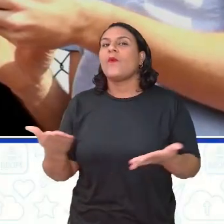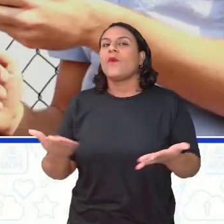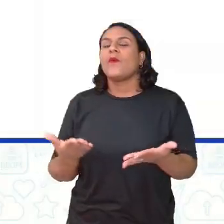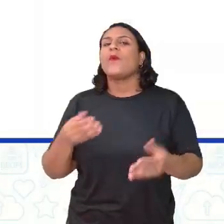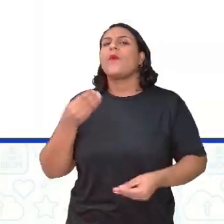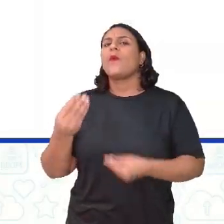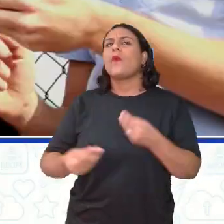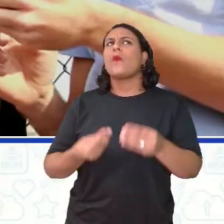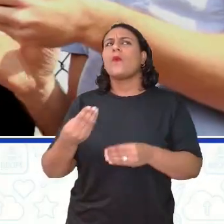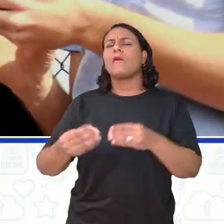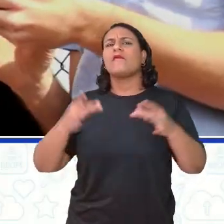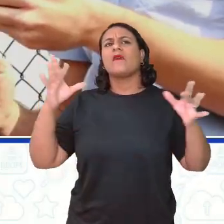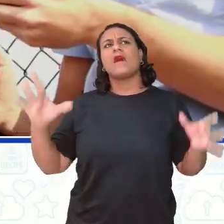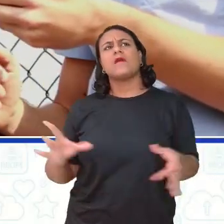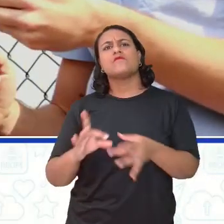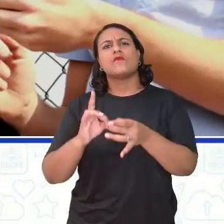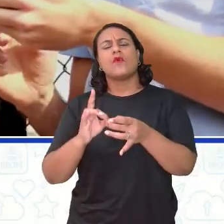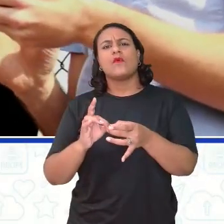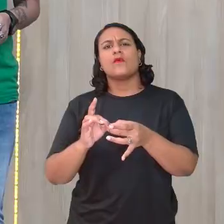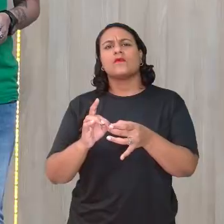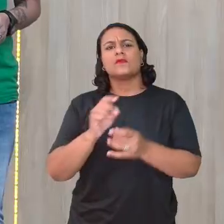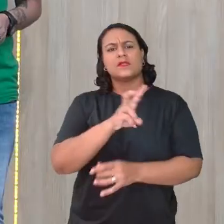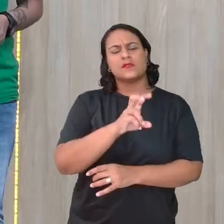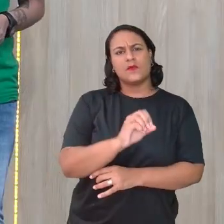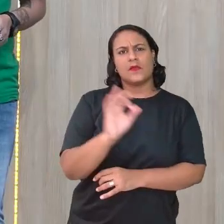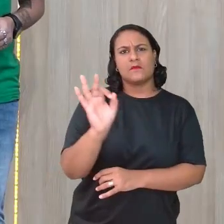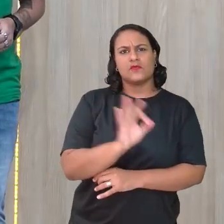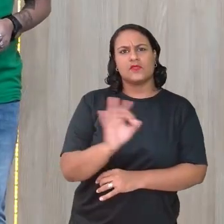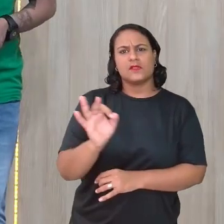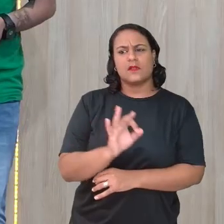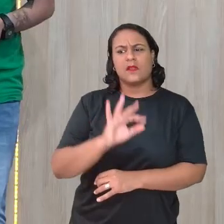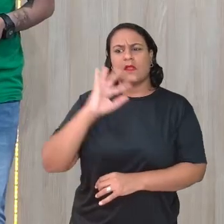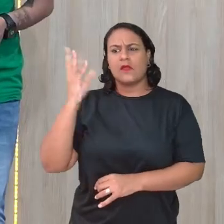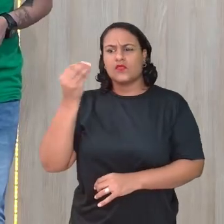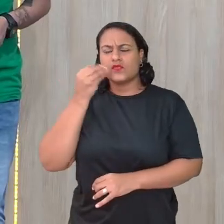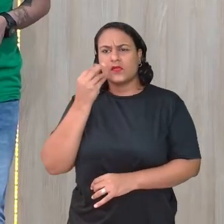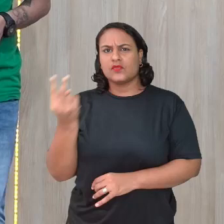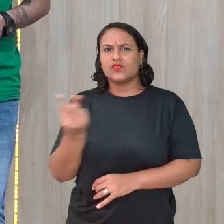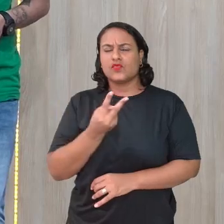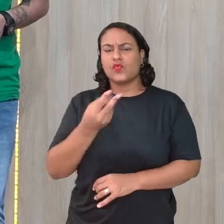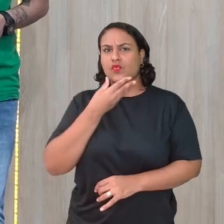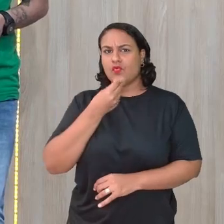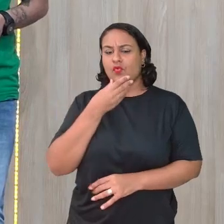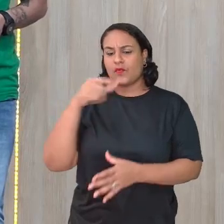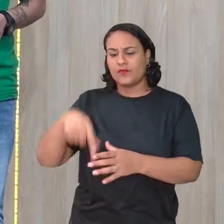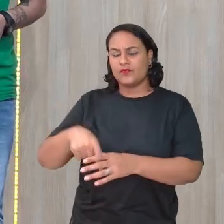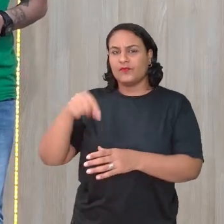vai associar, por exemplo, os 50% às chances desses 2 rapazes serem